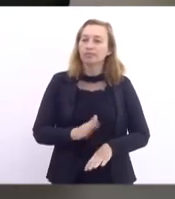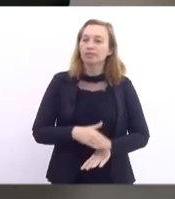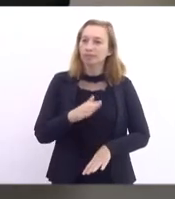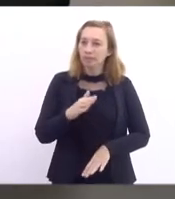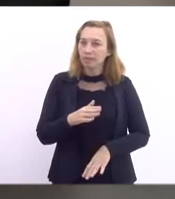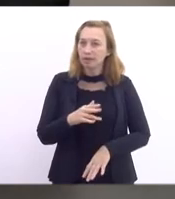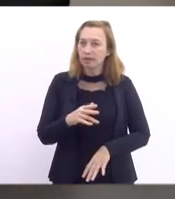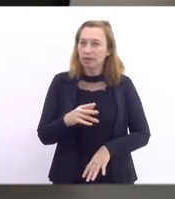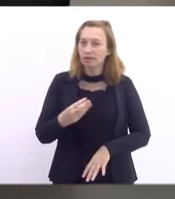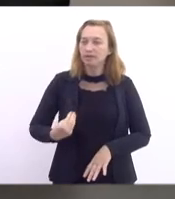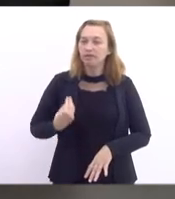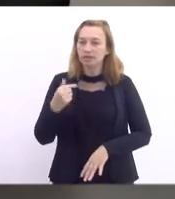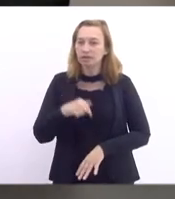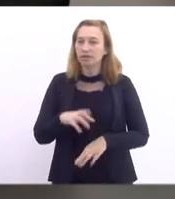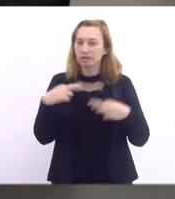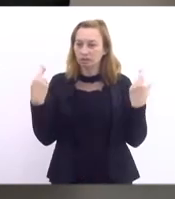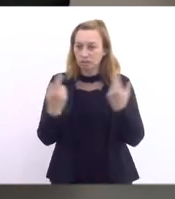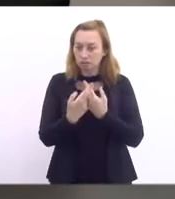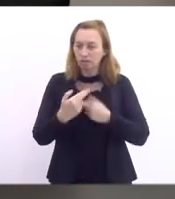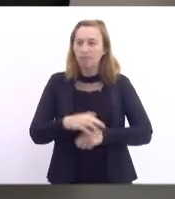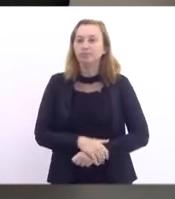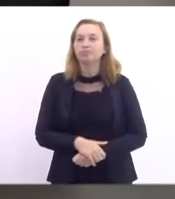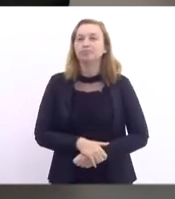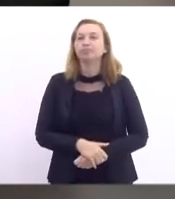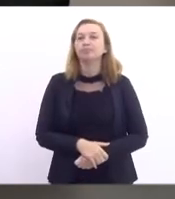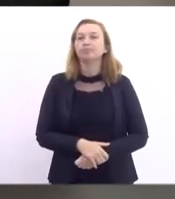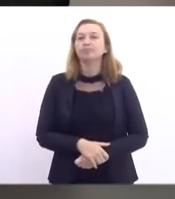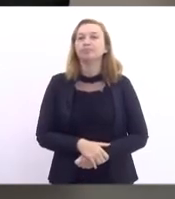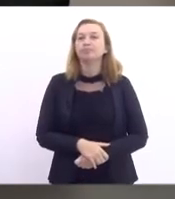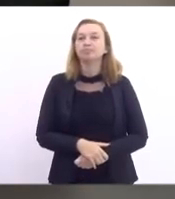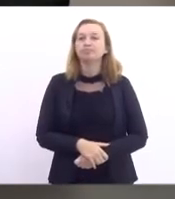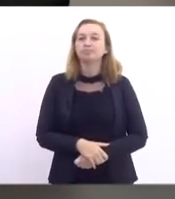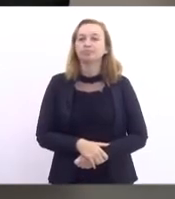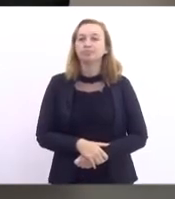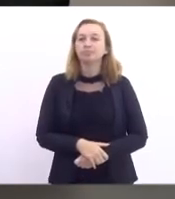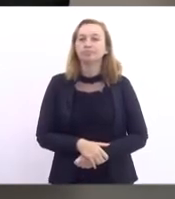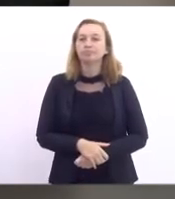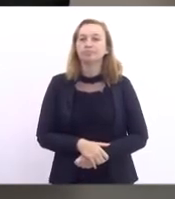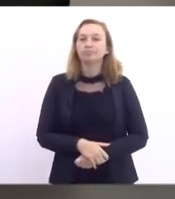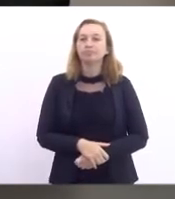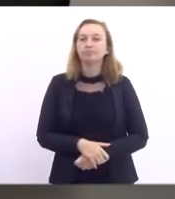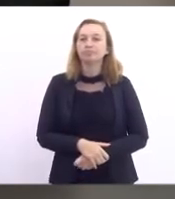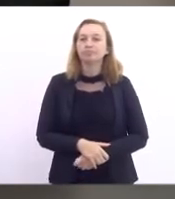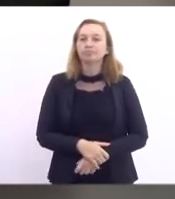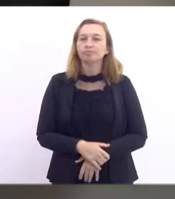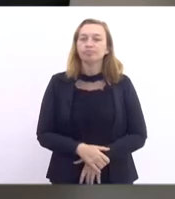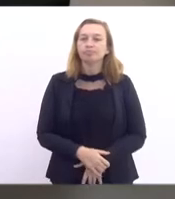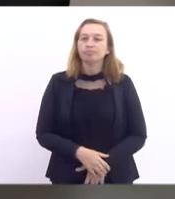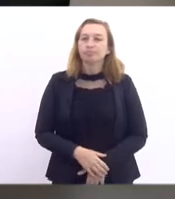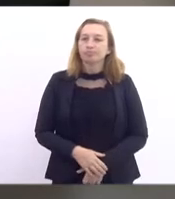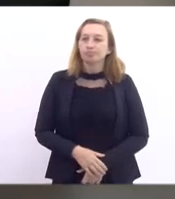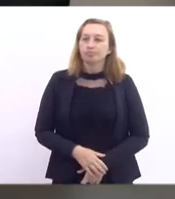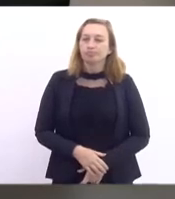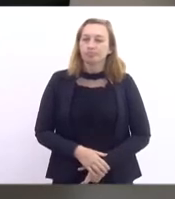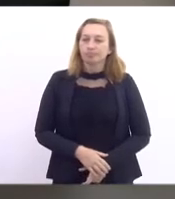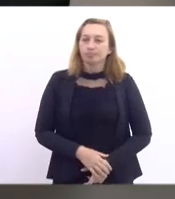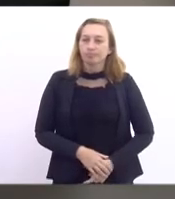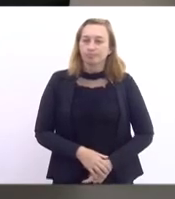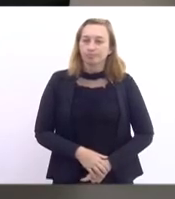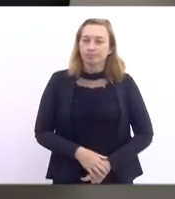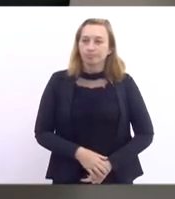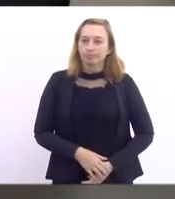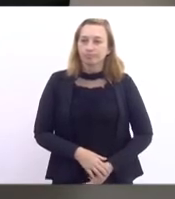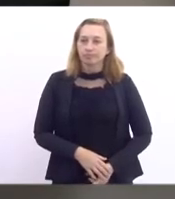não anjos que estão presentes aqui na na mesa é a gente vai fazer um apanhado dos